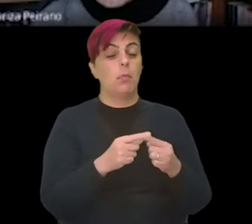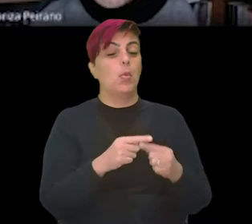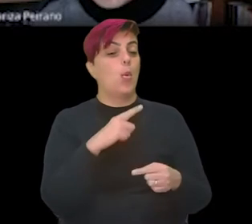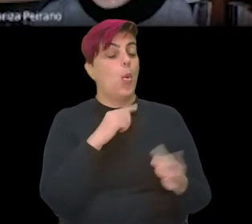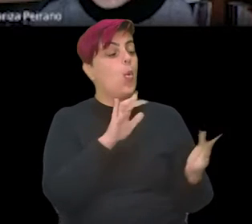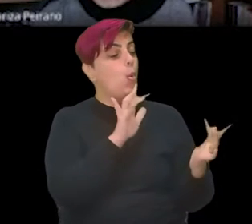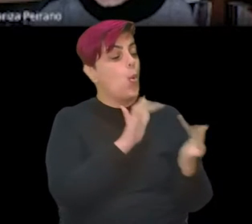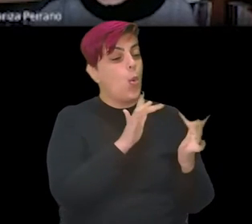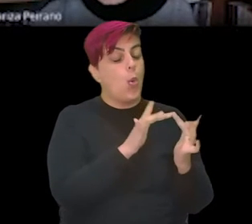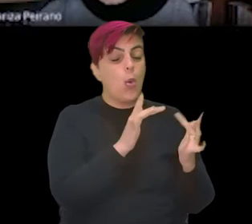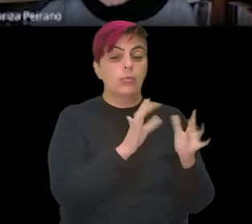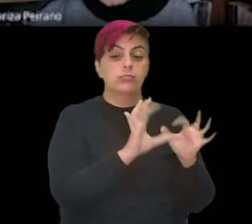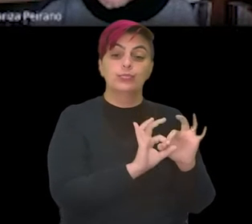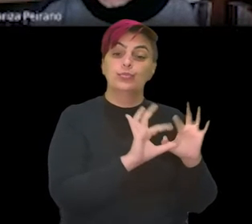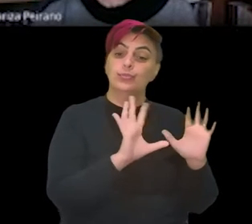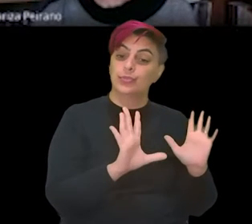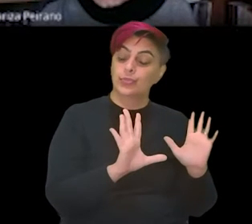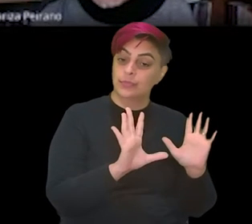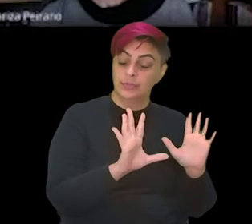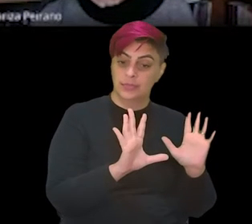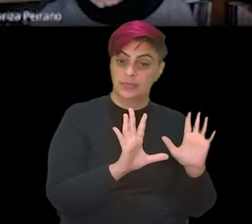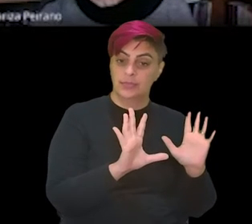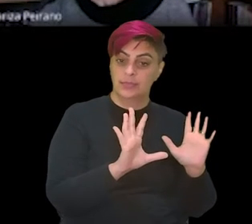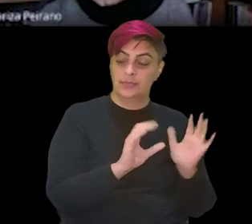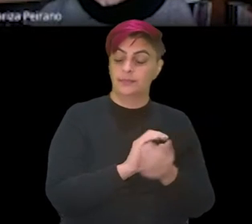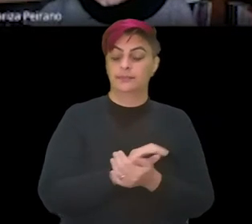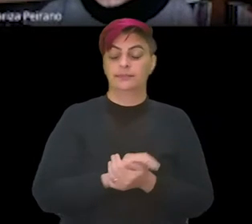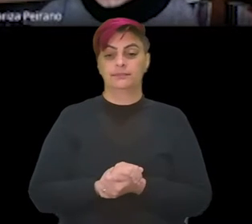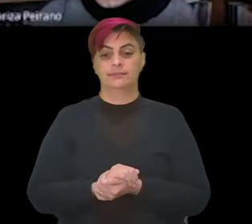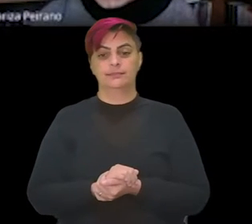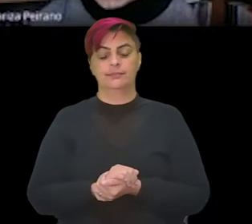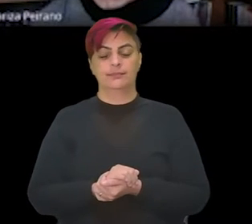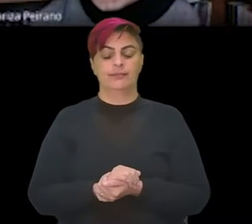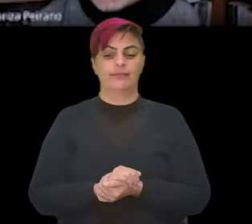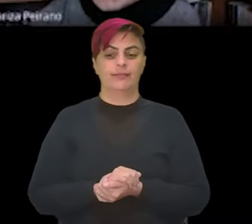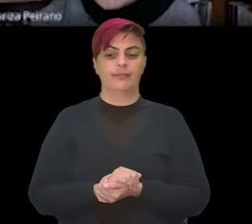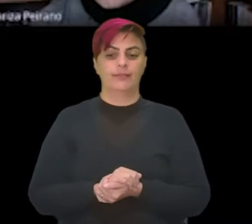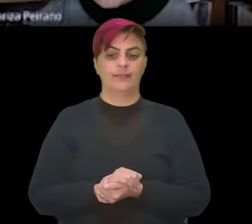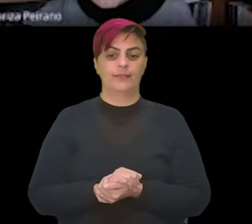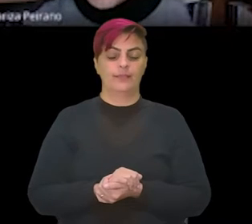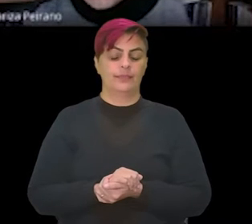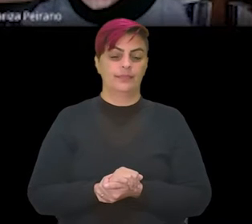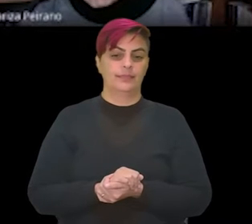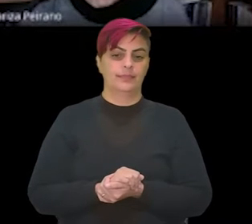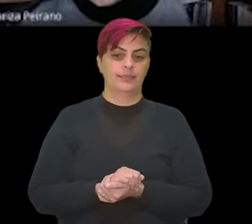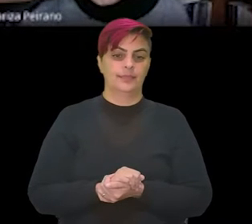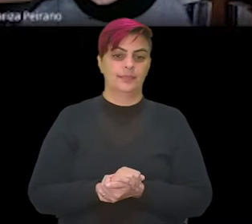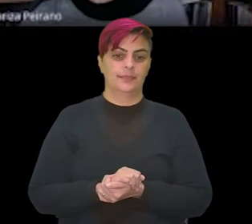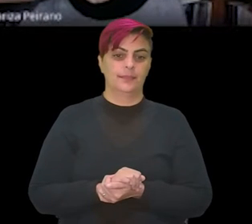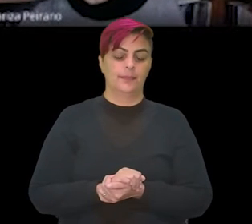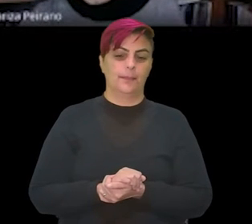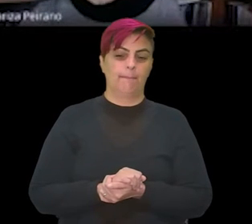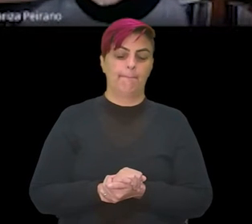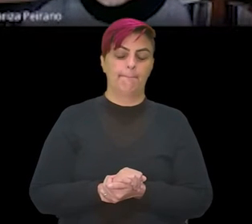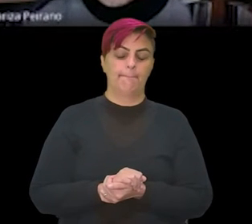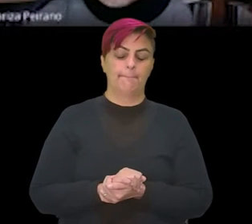e sincero, até que, vou citar, a carne e o sangue da vida real preenchessem o